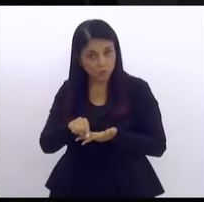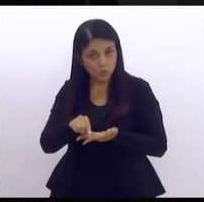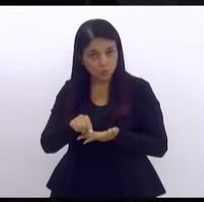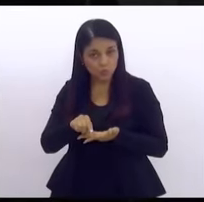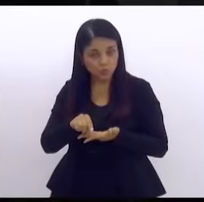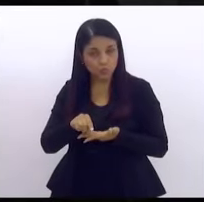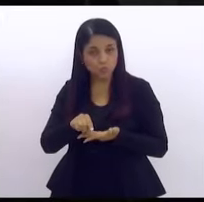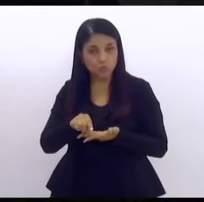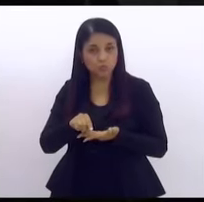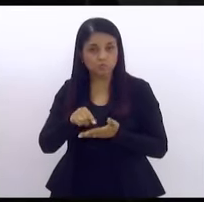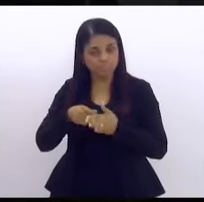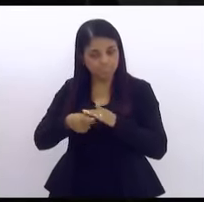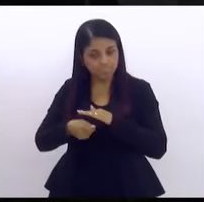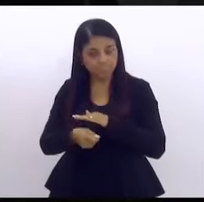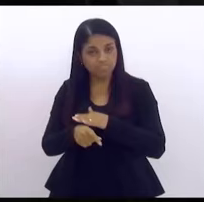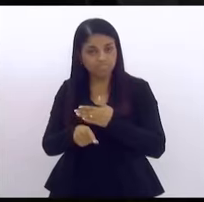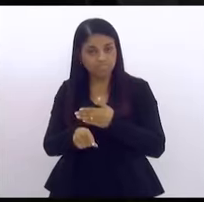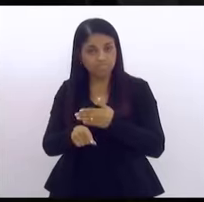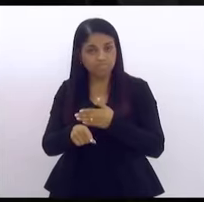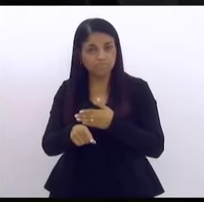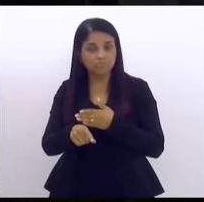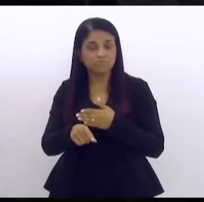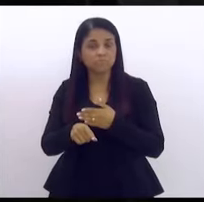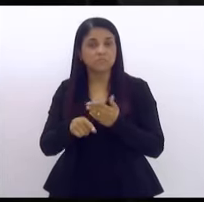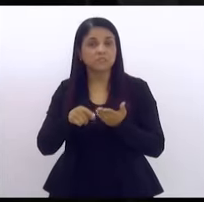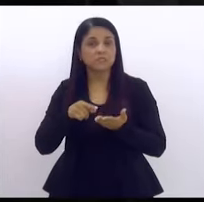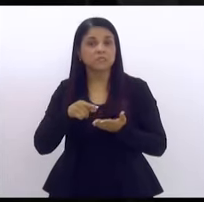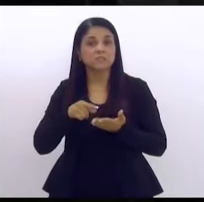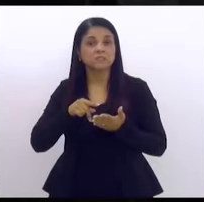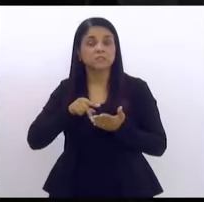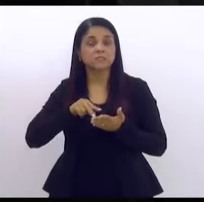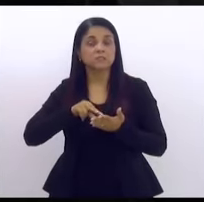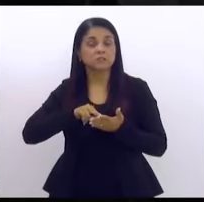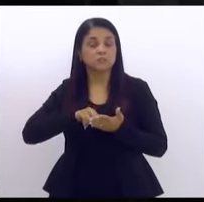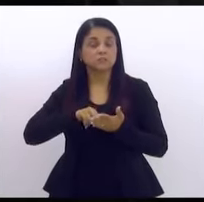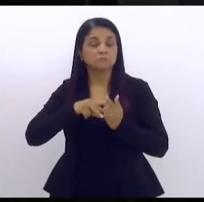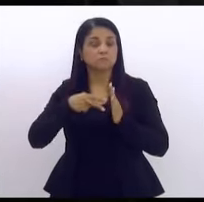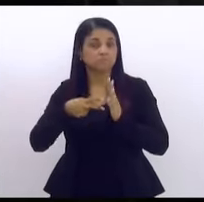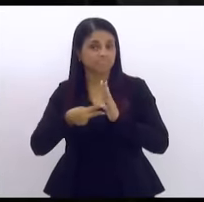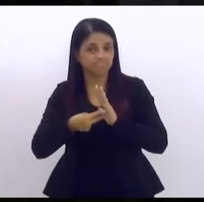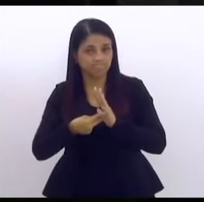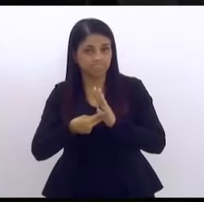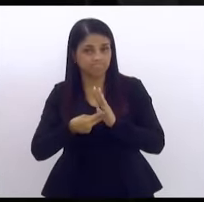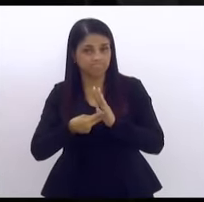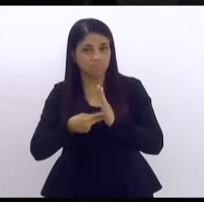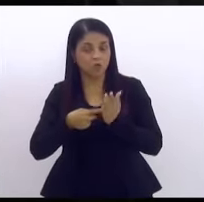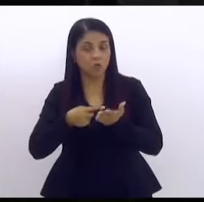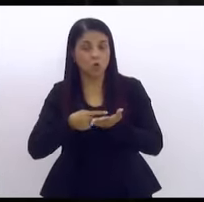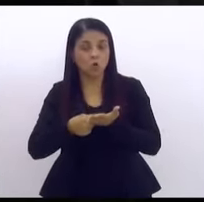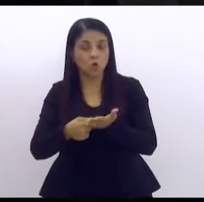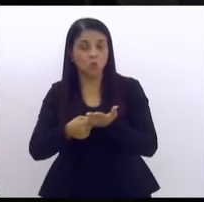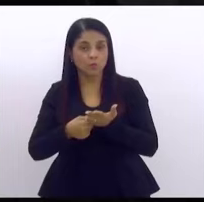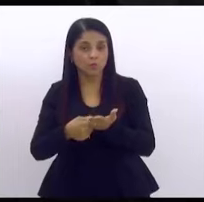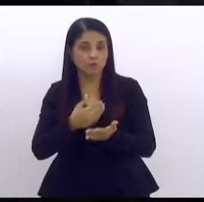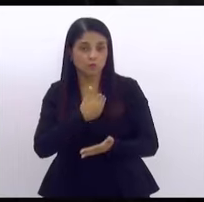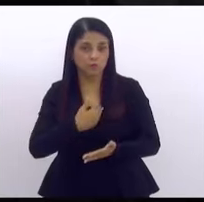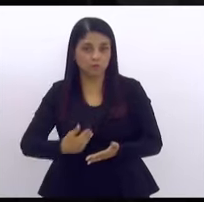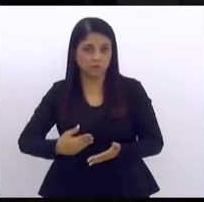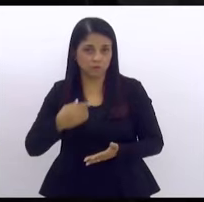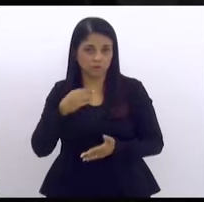não significam mais compromisso do governo do Estado com as áreas de